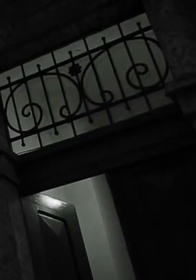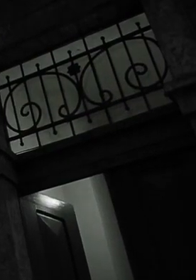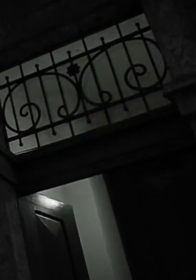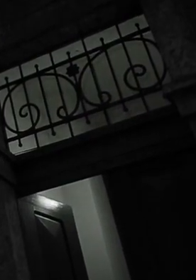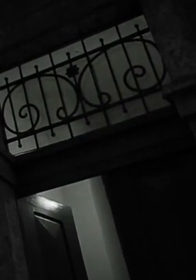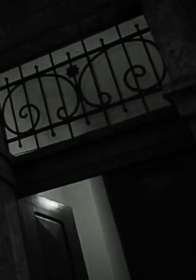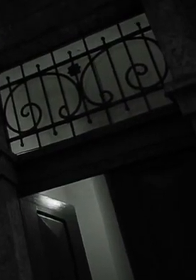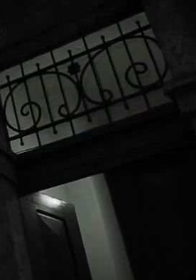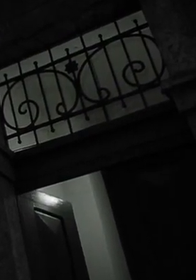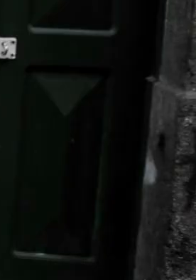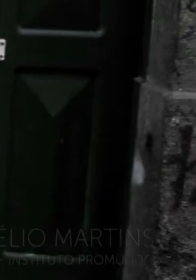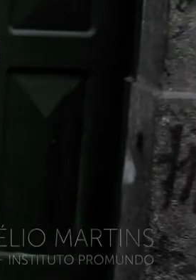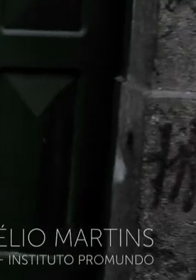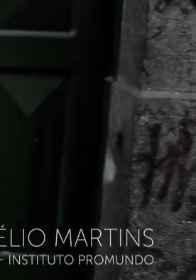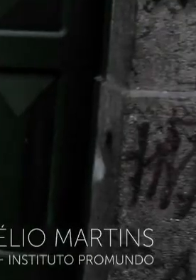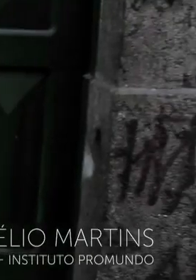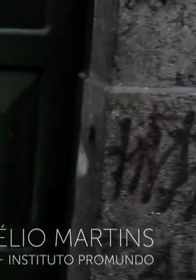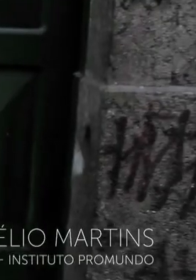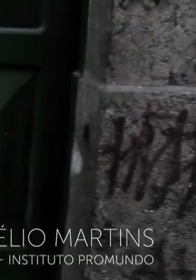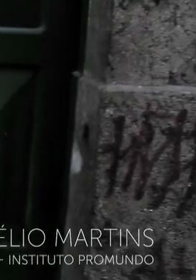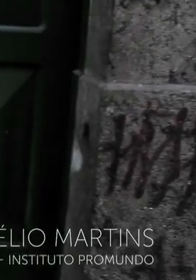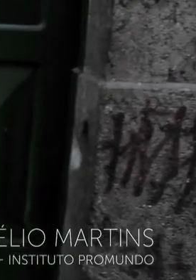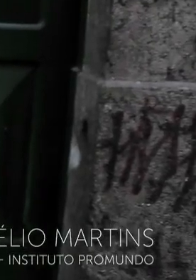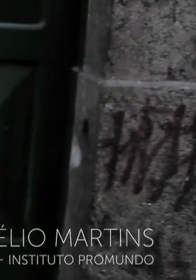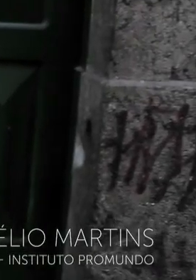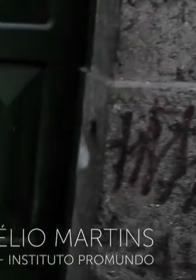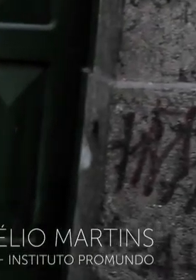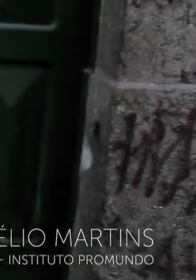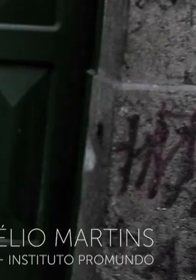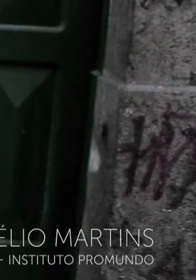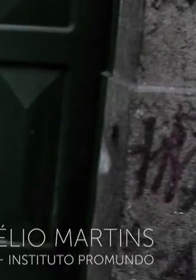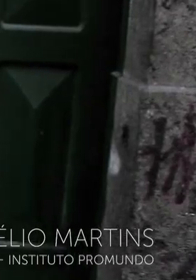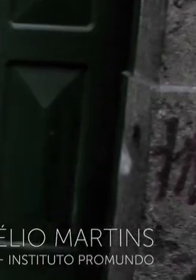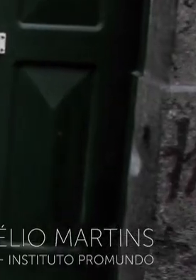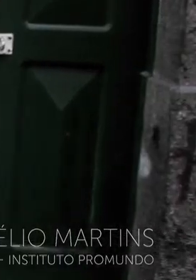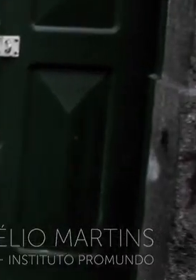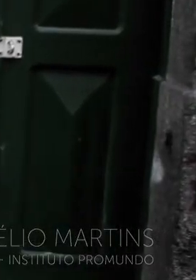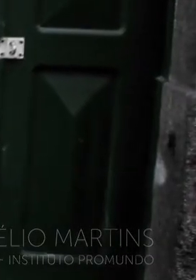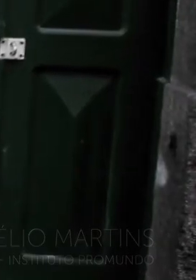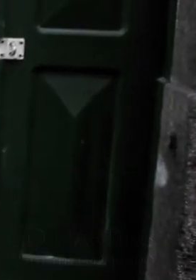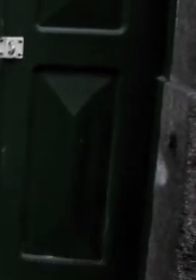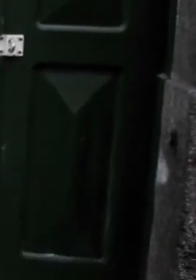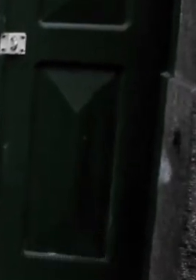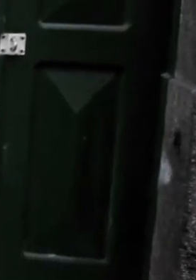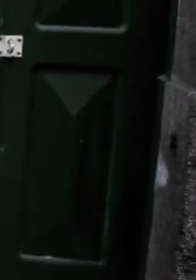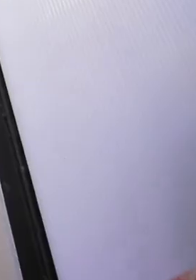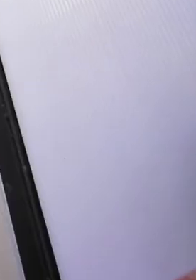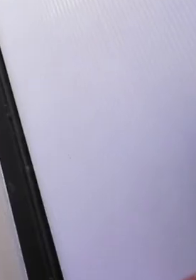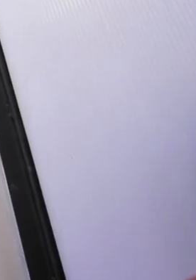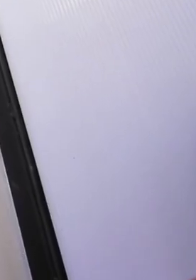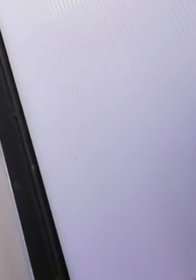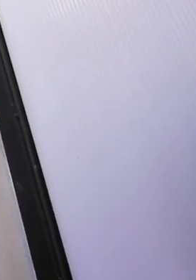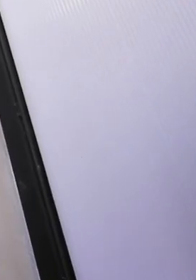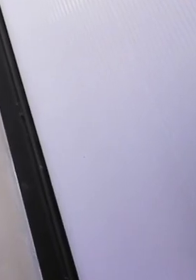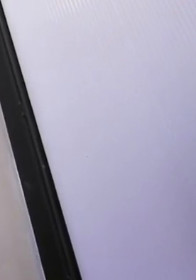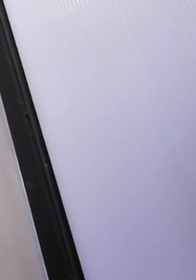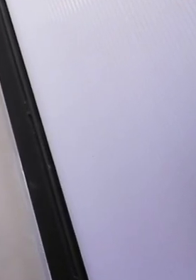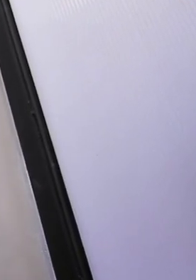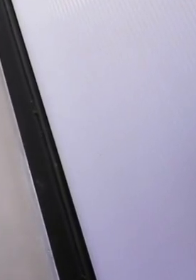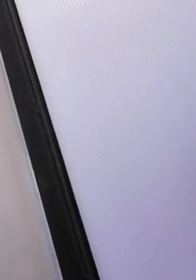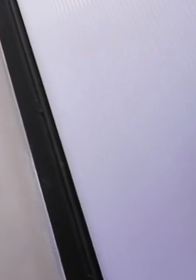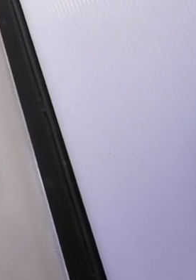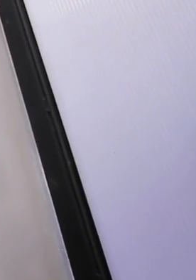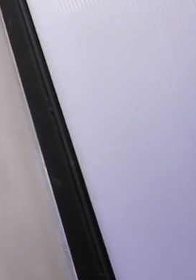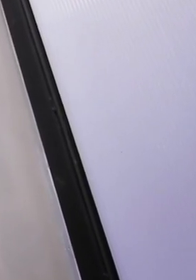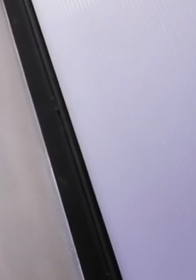A gente está aqui no bairro da Lapa, no Rio Marco Aurélio Martins, coordenador executivo Instituto Promundo. Que é uma organização brasileira, uma organização que